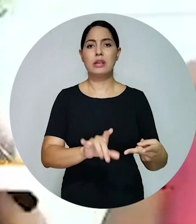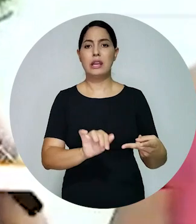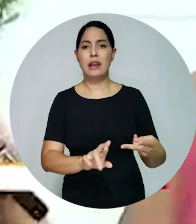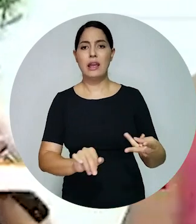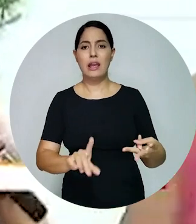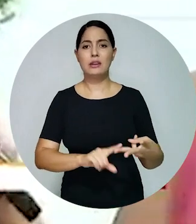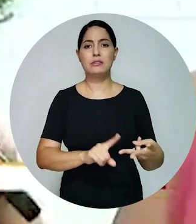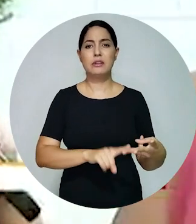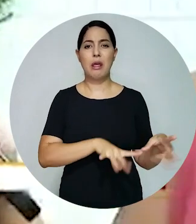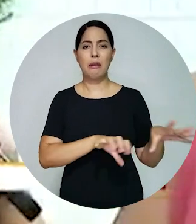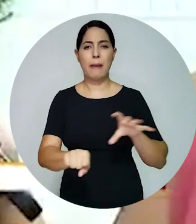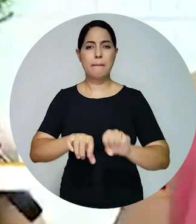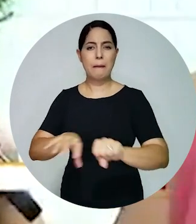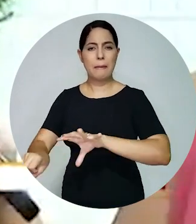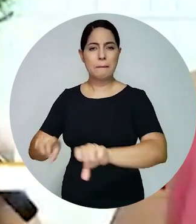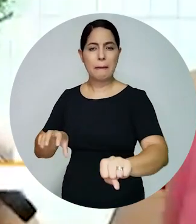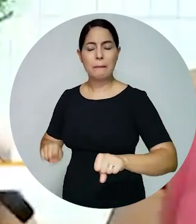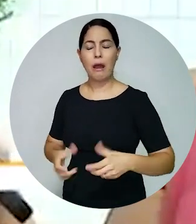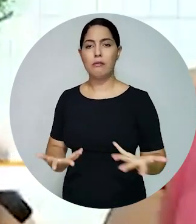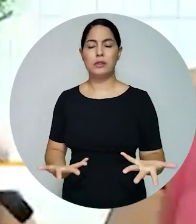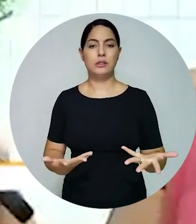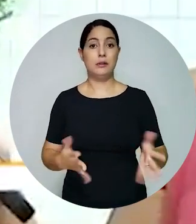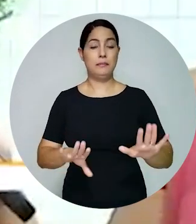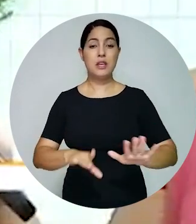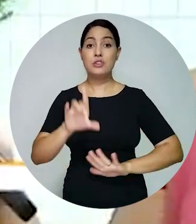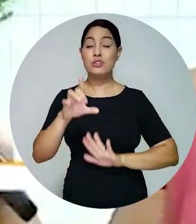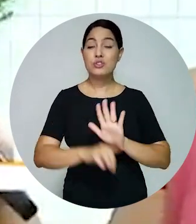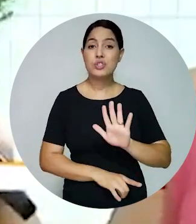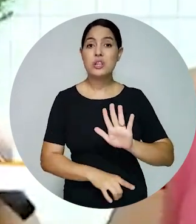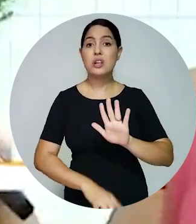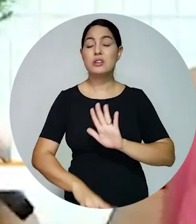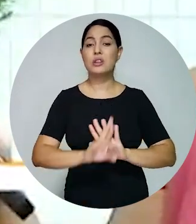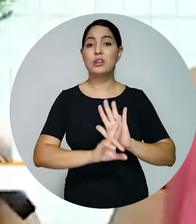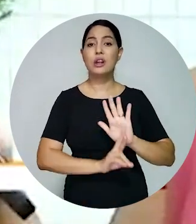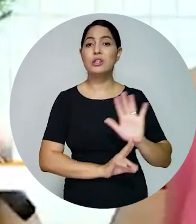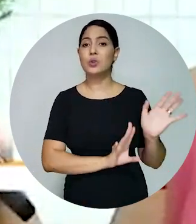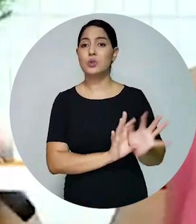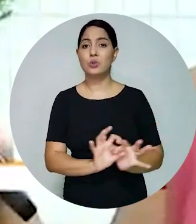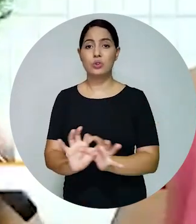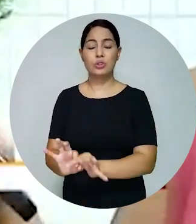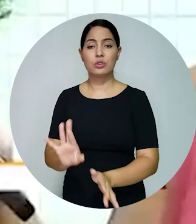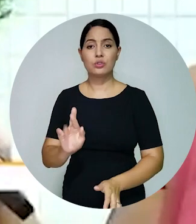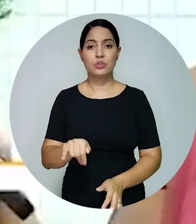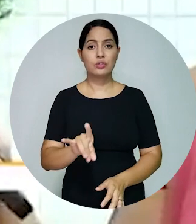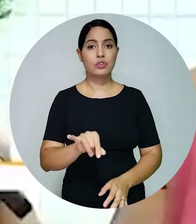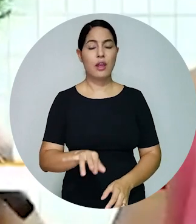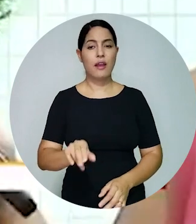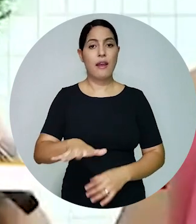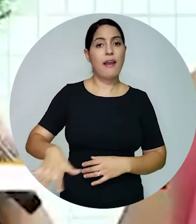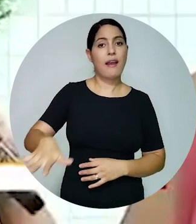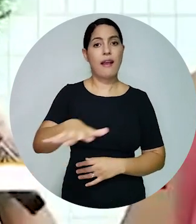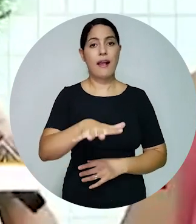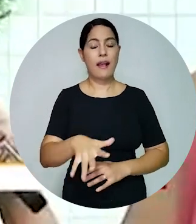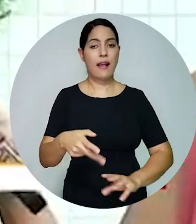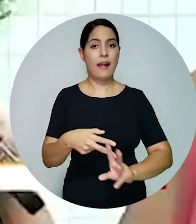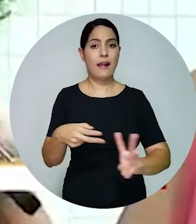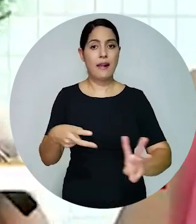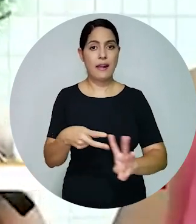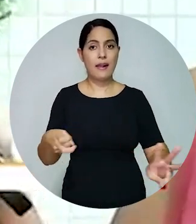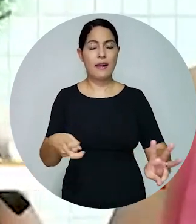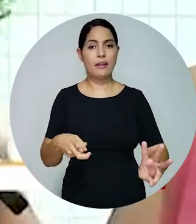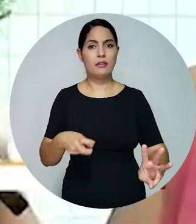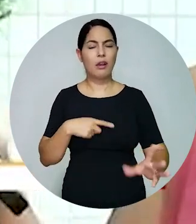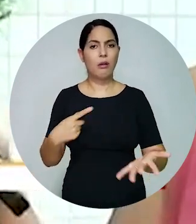e também, principalmente, a questão dos direitos à regularização fundiária, né? A gente percebe